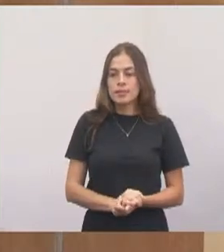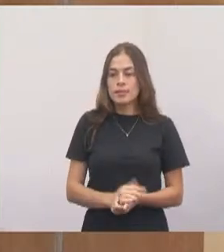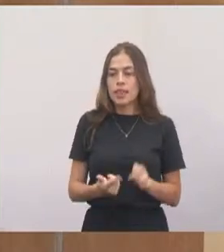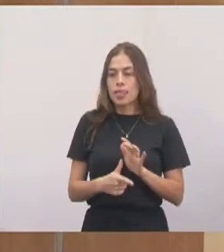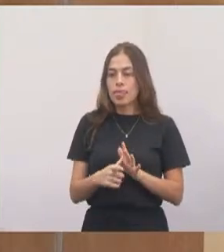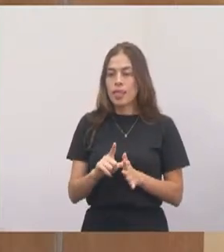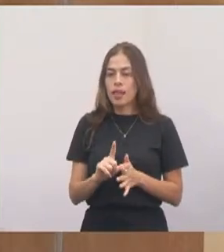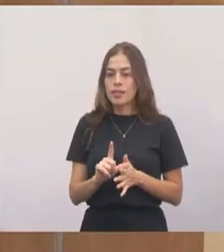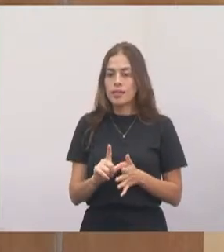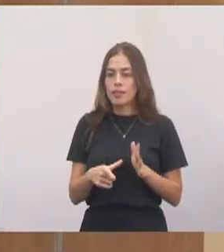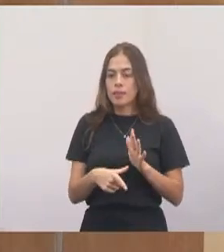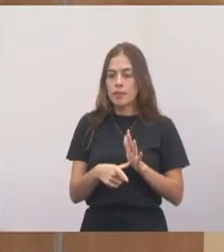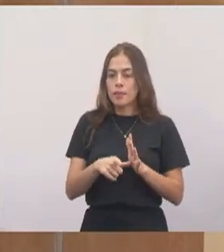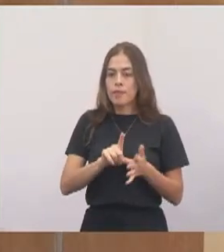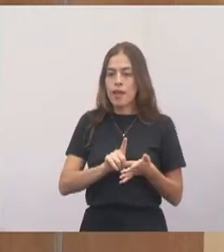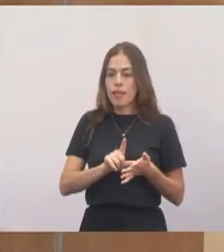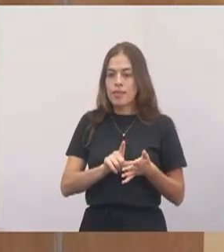prévia